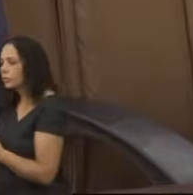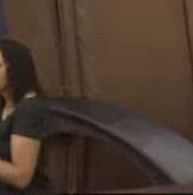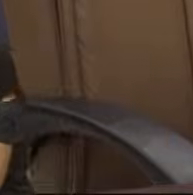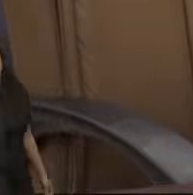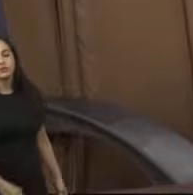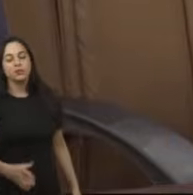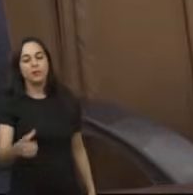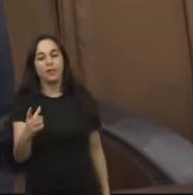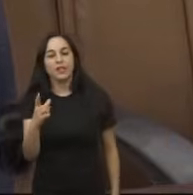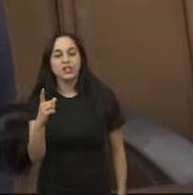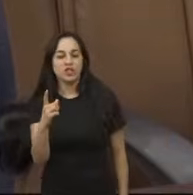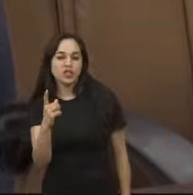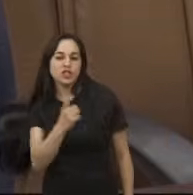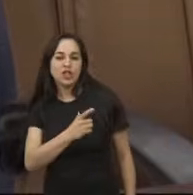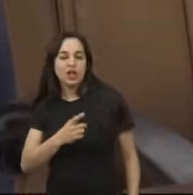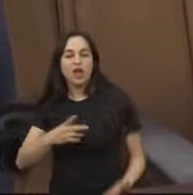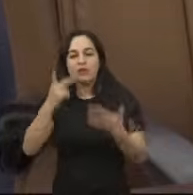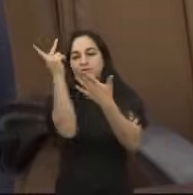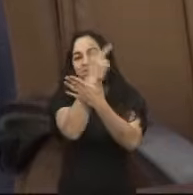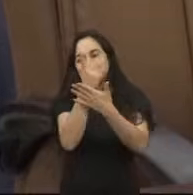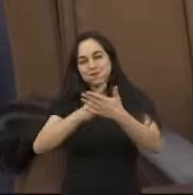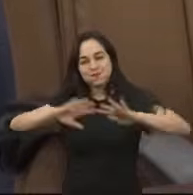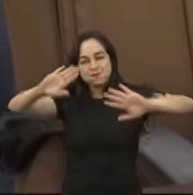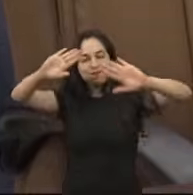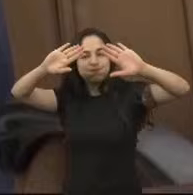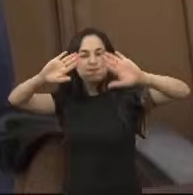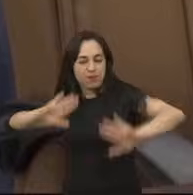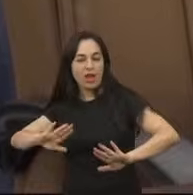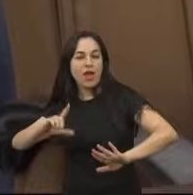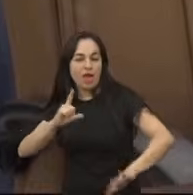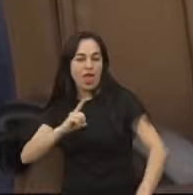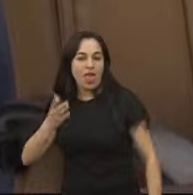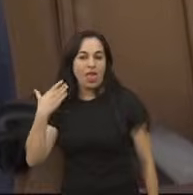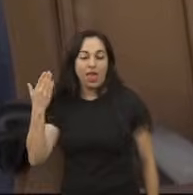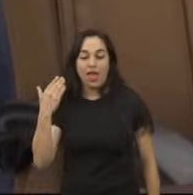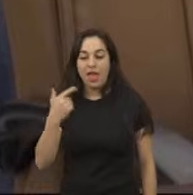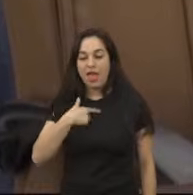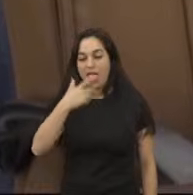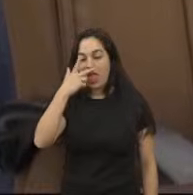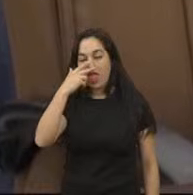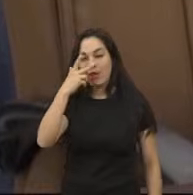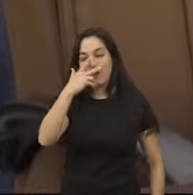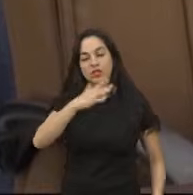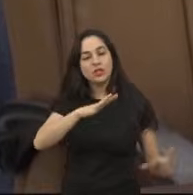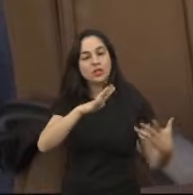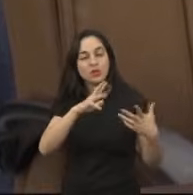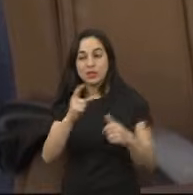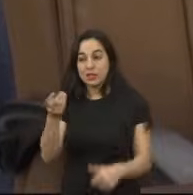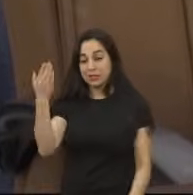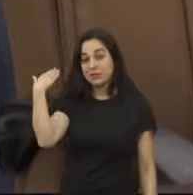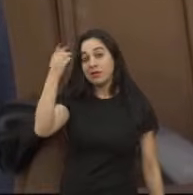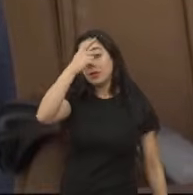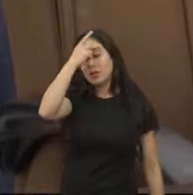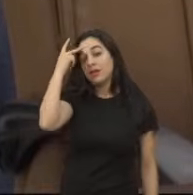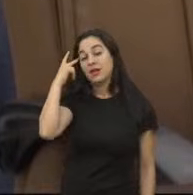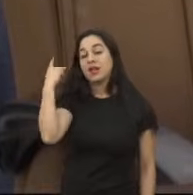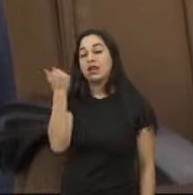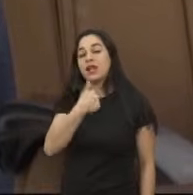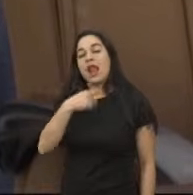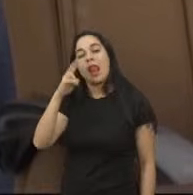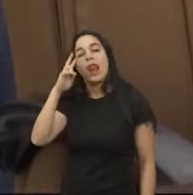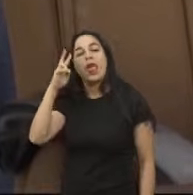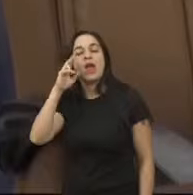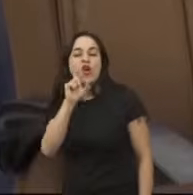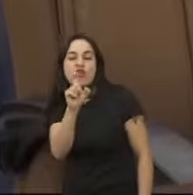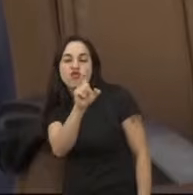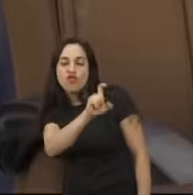grafiteiro. E eu acho que em todos os trabalhos dessas grandes figuras a gente vê elementos que hoje podem lembrar sim o picho, que é o que